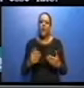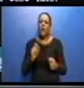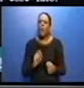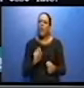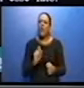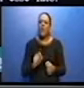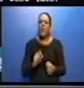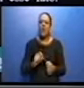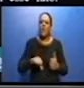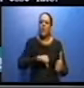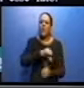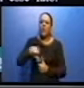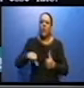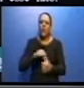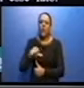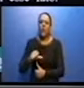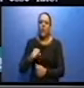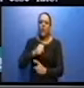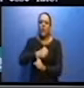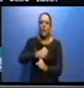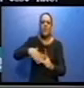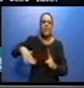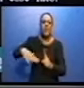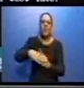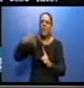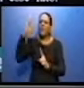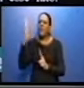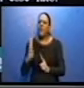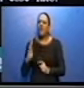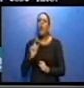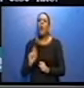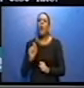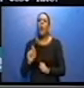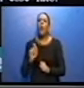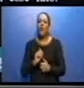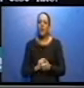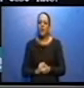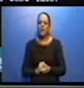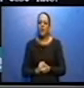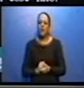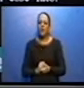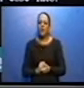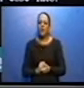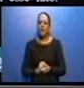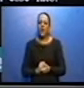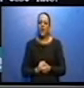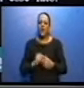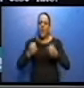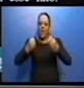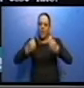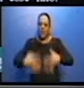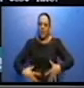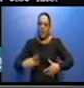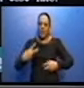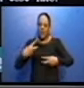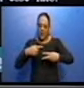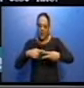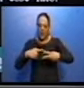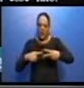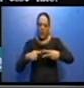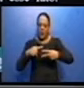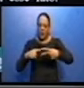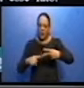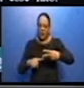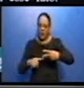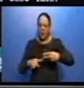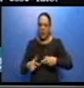mudou, né, na estrutura da nossa sociedade para levar a esse fenômeno. Aponte pelo menos aí 2 causas referentes ao meio rural